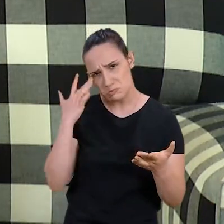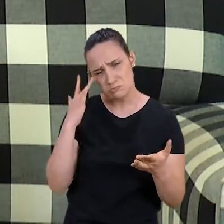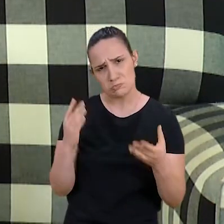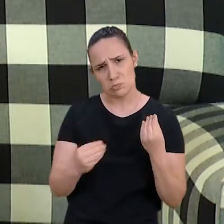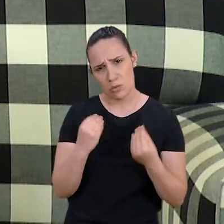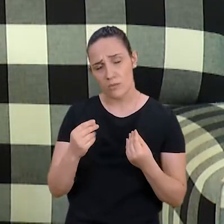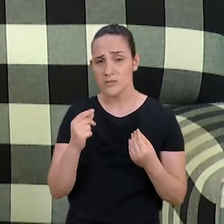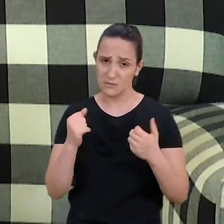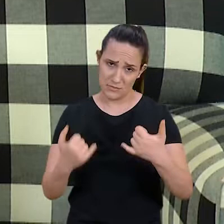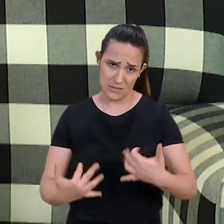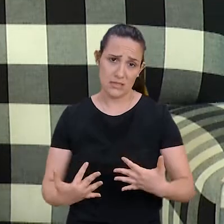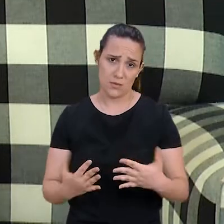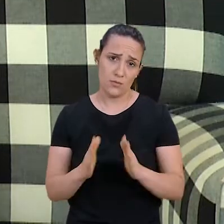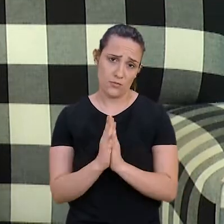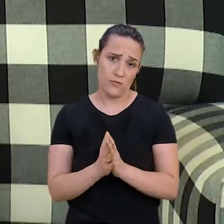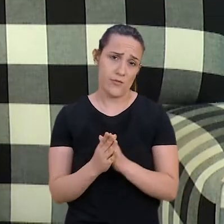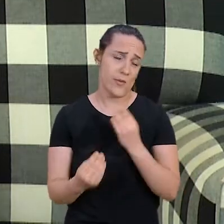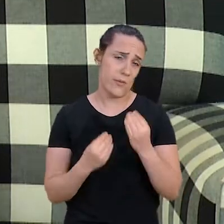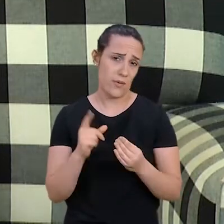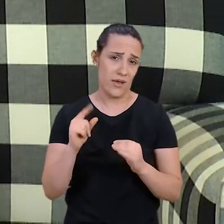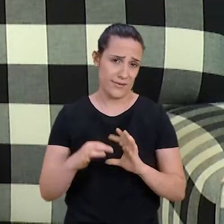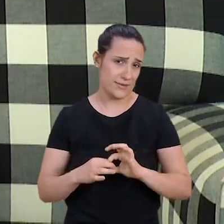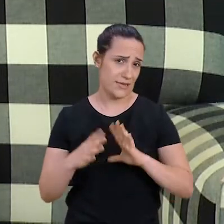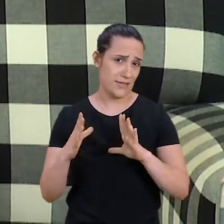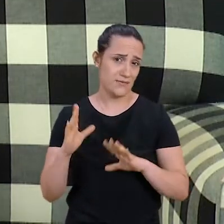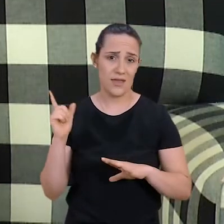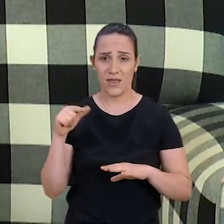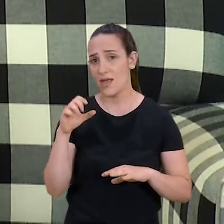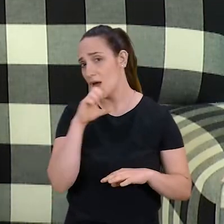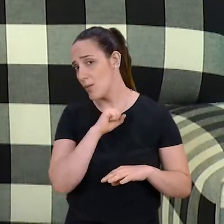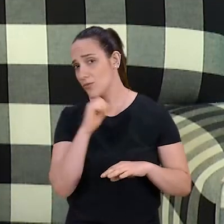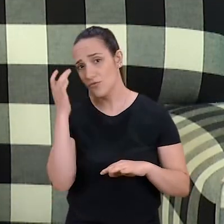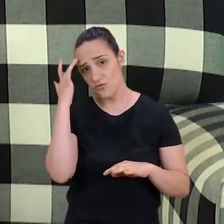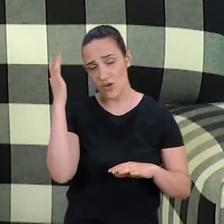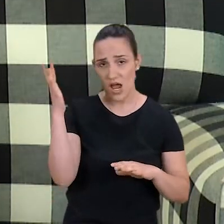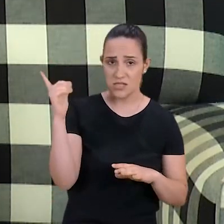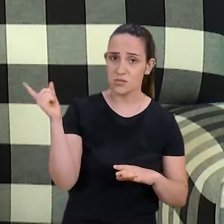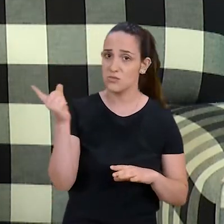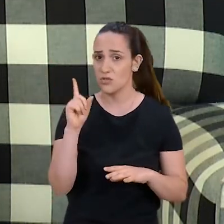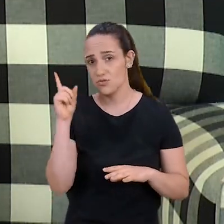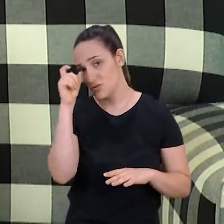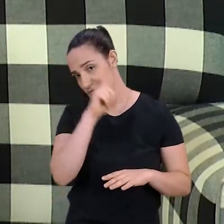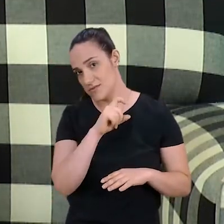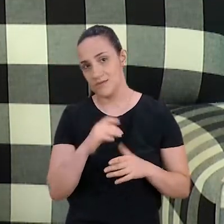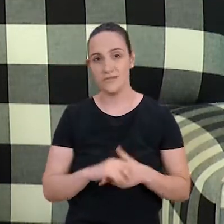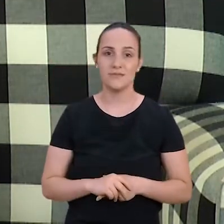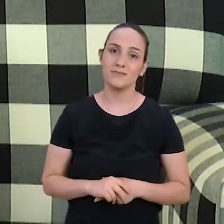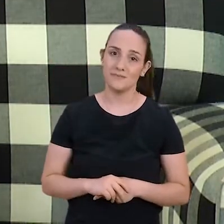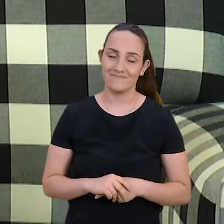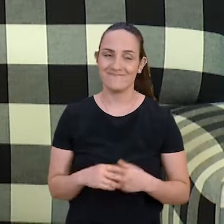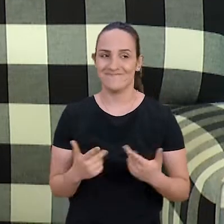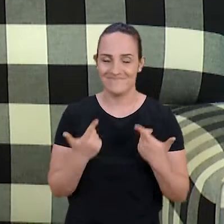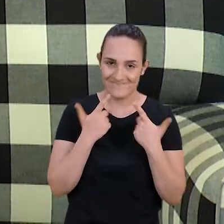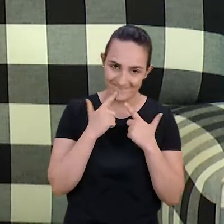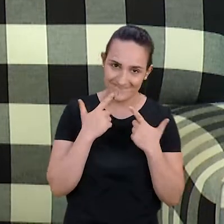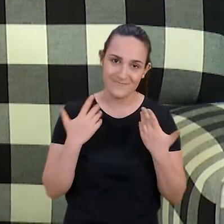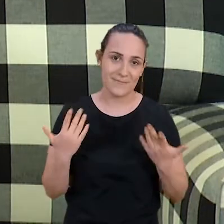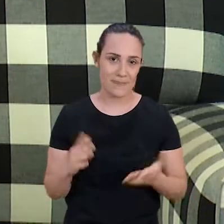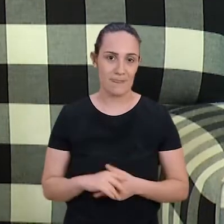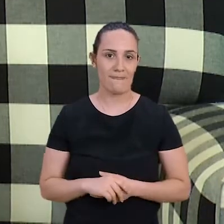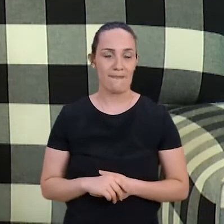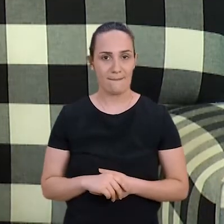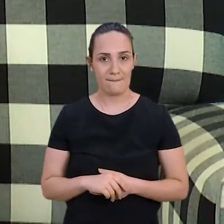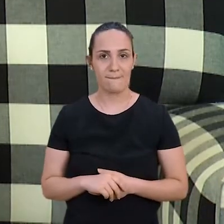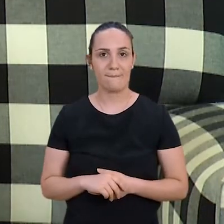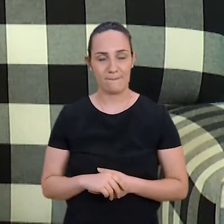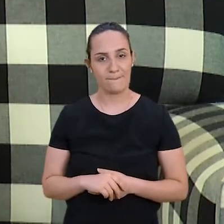podem explicar para a gente se esse acesso é rápido, se é fácil, se é difícil. Elas estão rindo. Então, contar um pouquinho